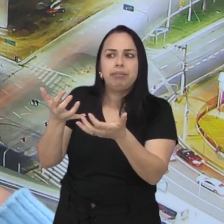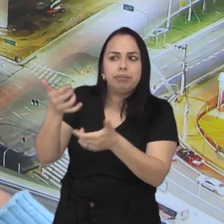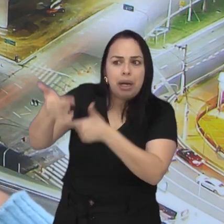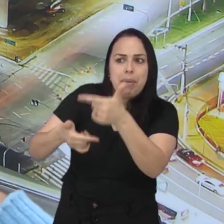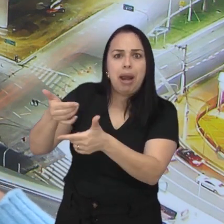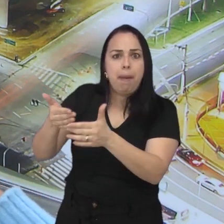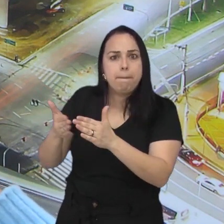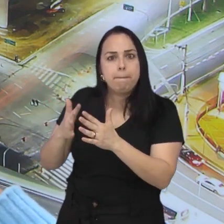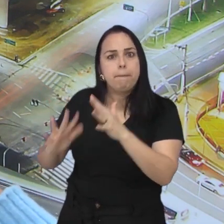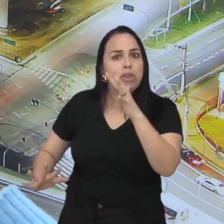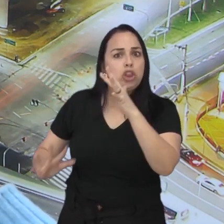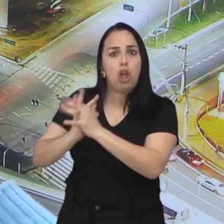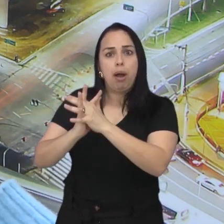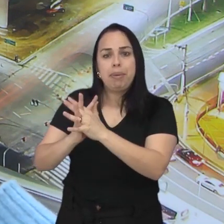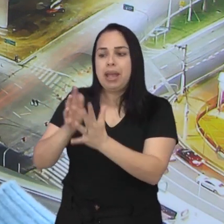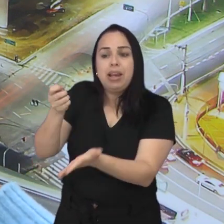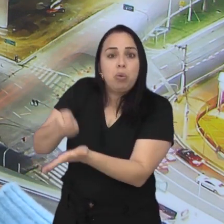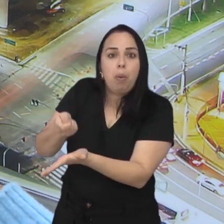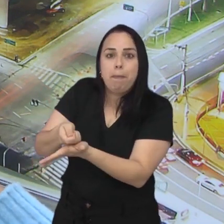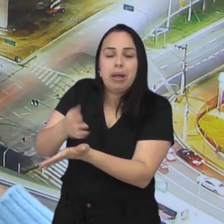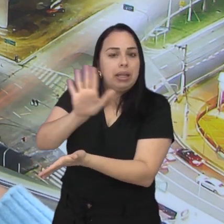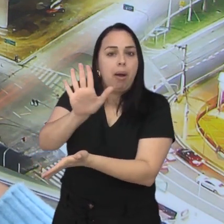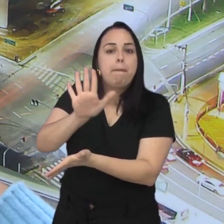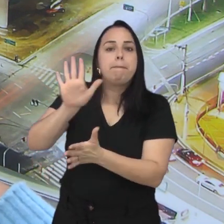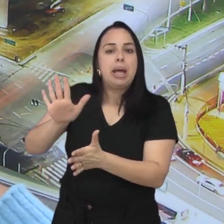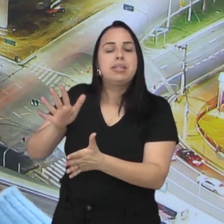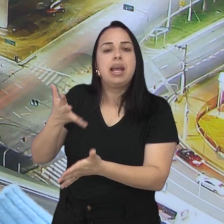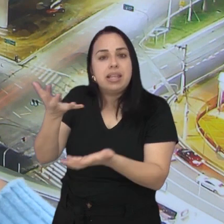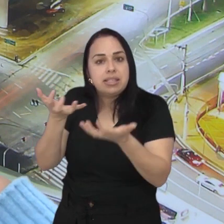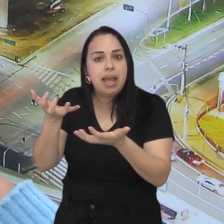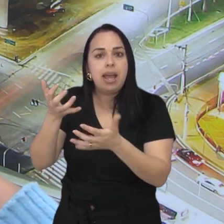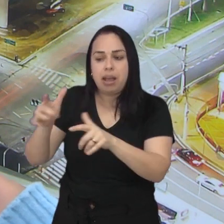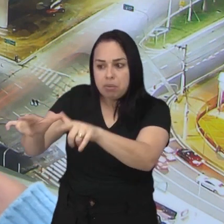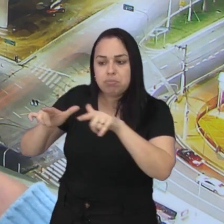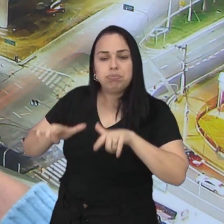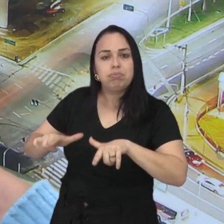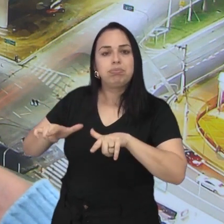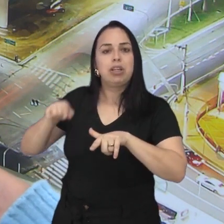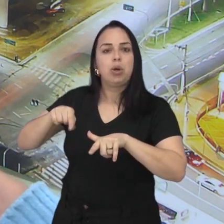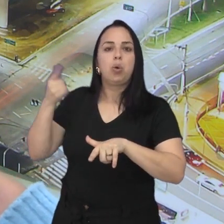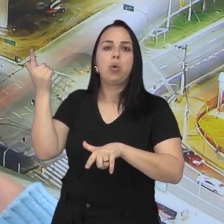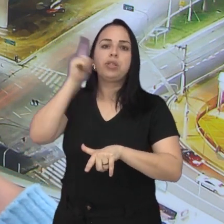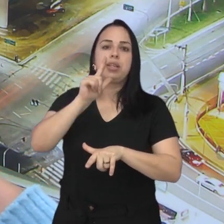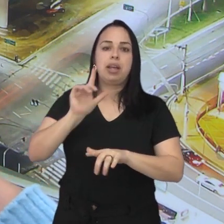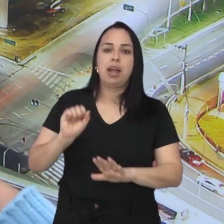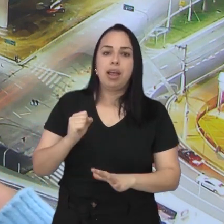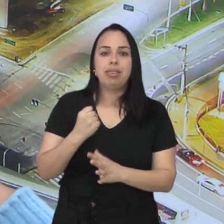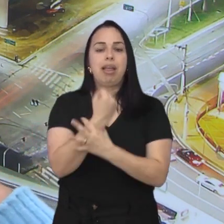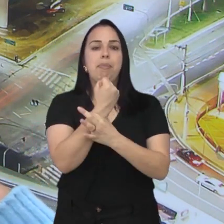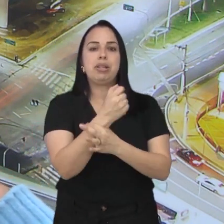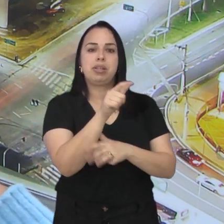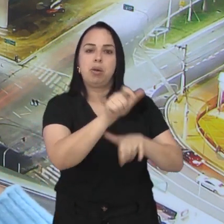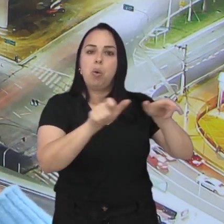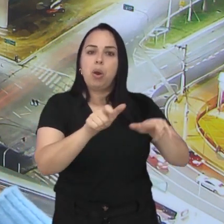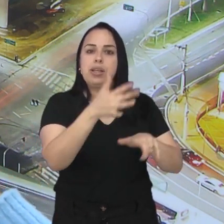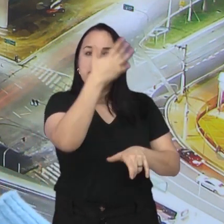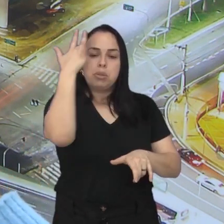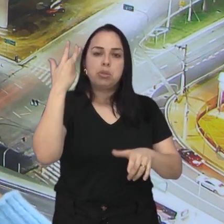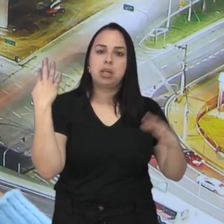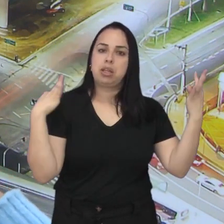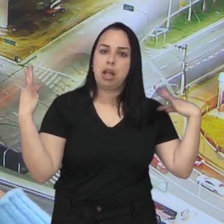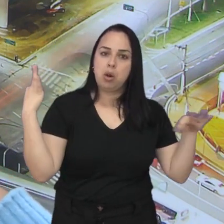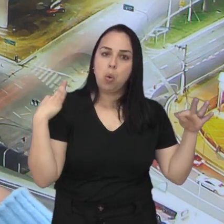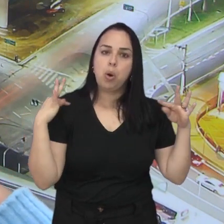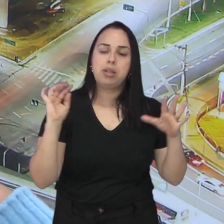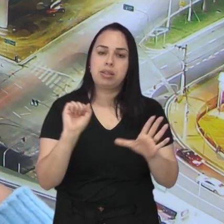pela excelência e mesmo que não seja obrigatório, eles também buscam se certificar. Então, é uma segurança para o turista, é